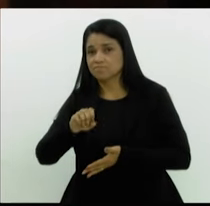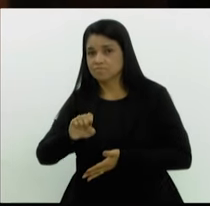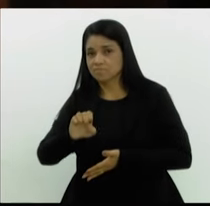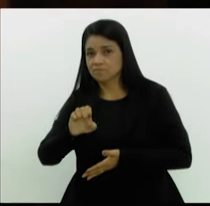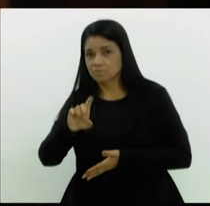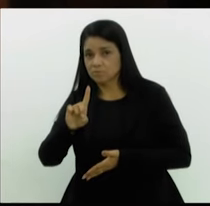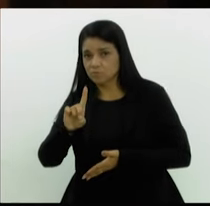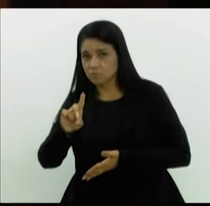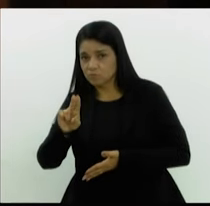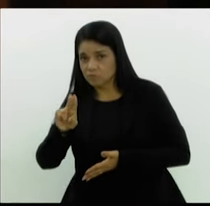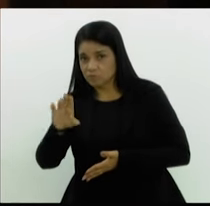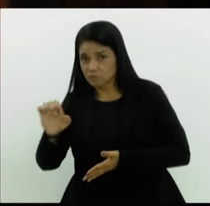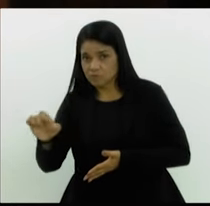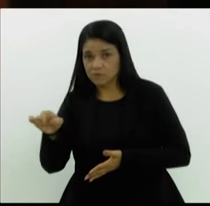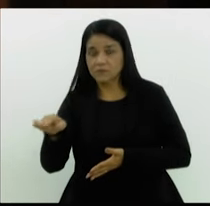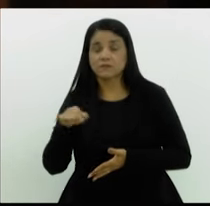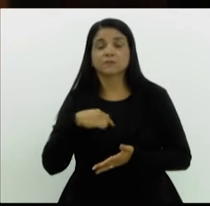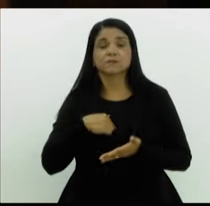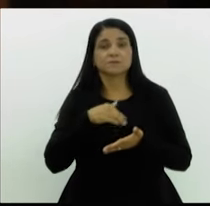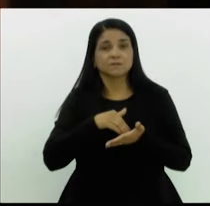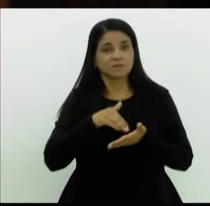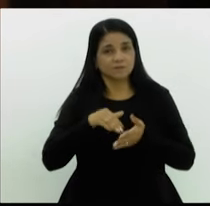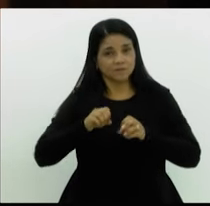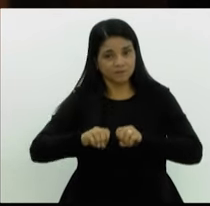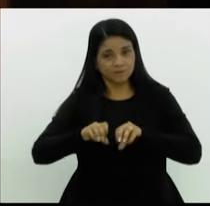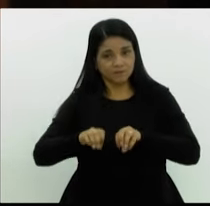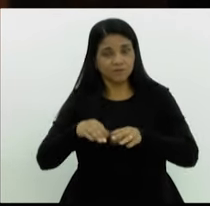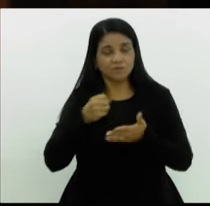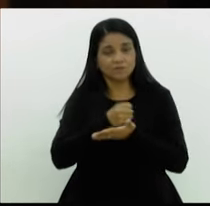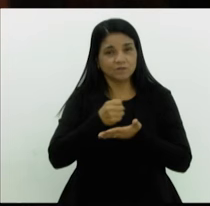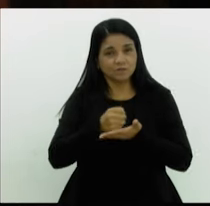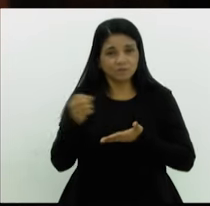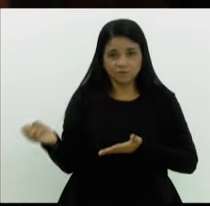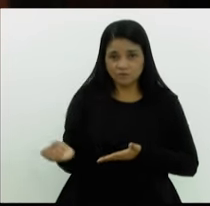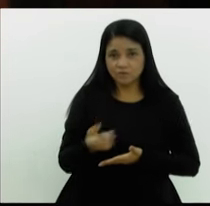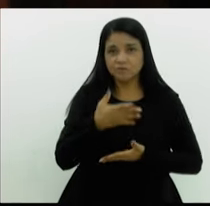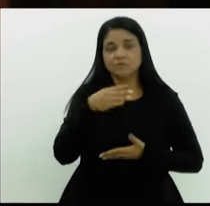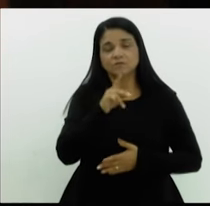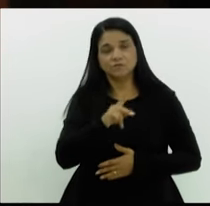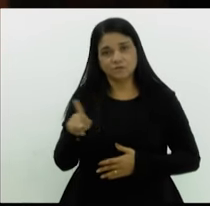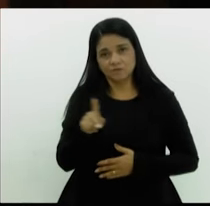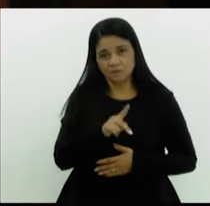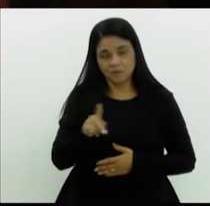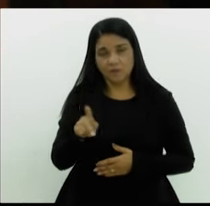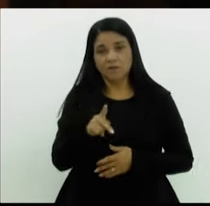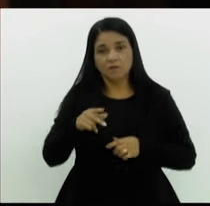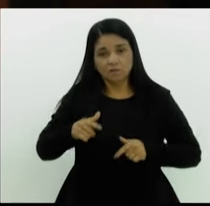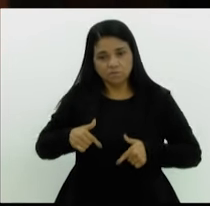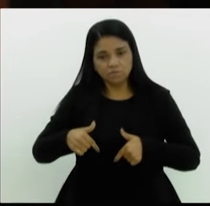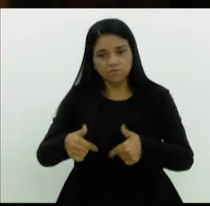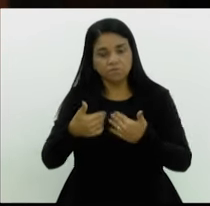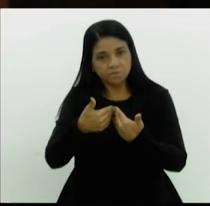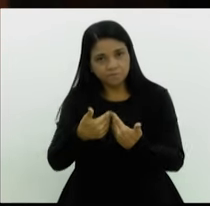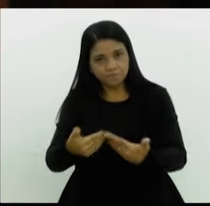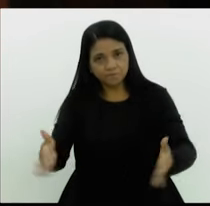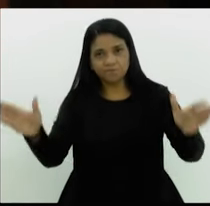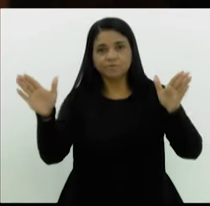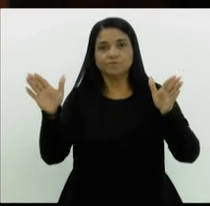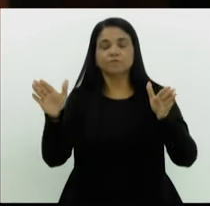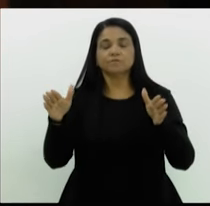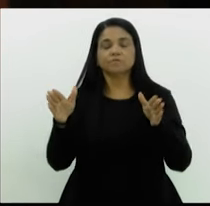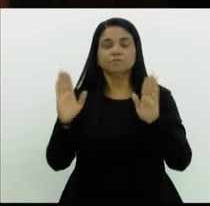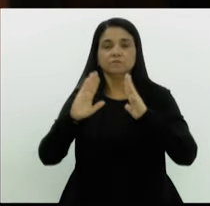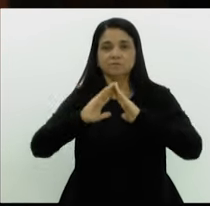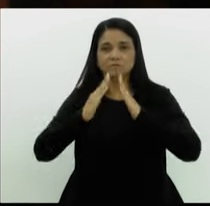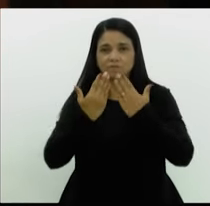de Educação, a contratação de novos professores para que a gente possa reabrir a escola indígena